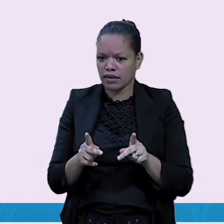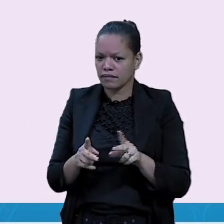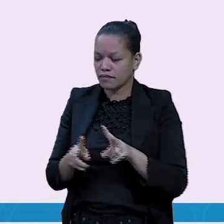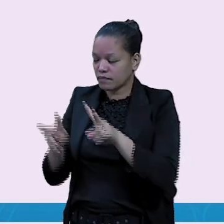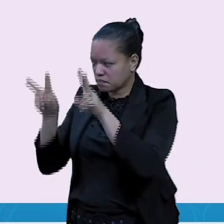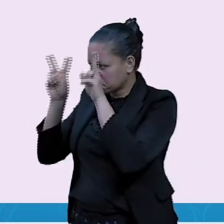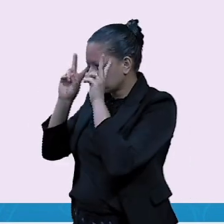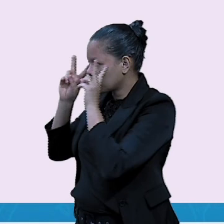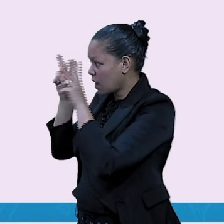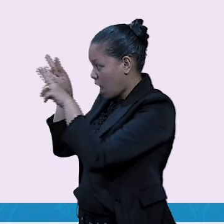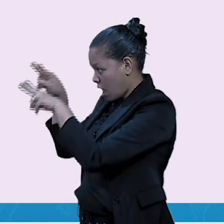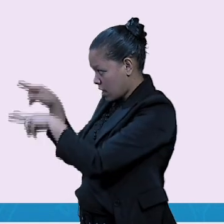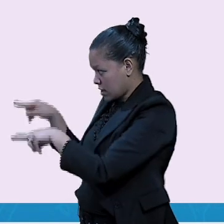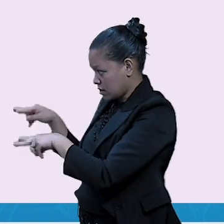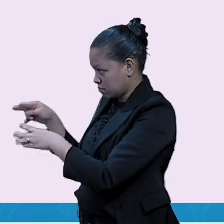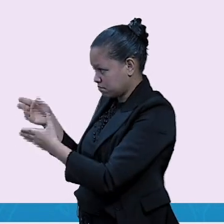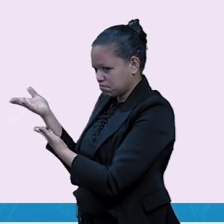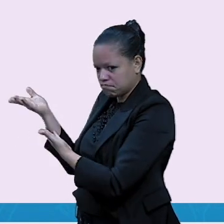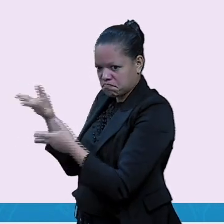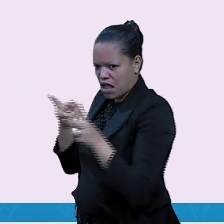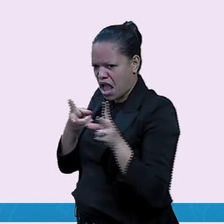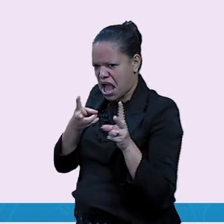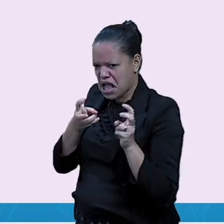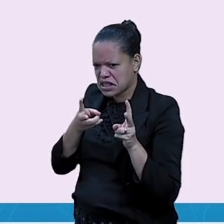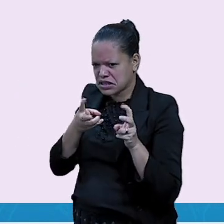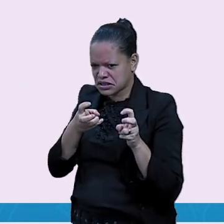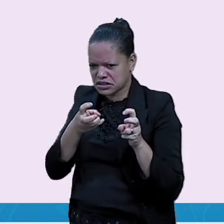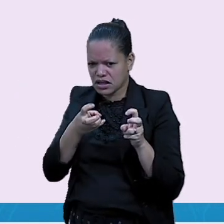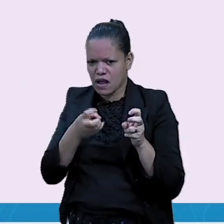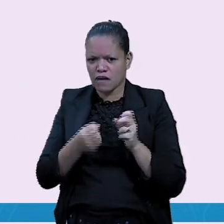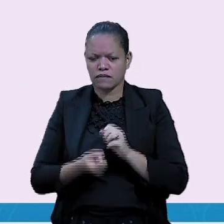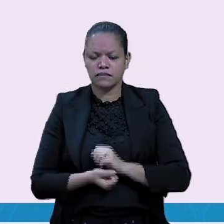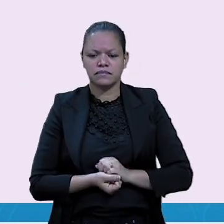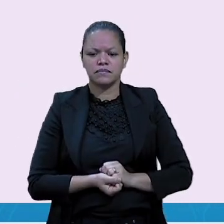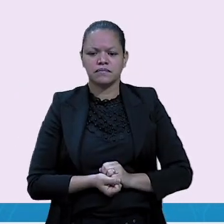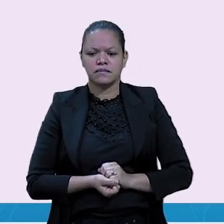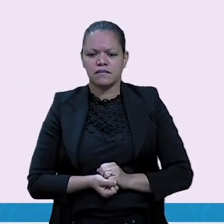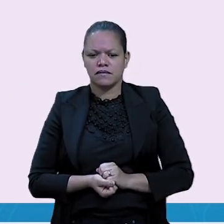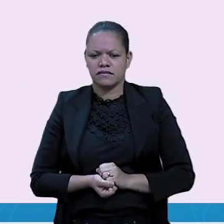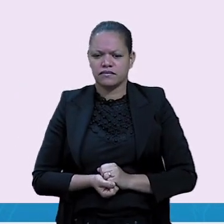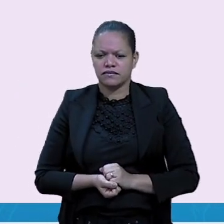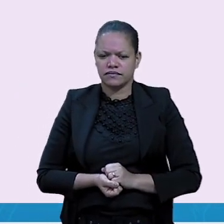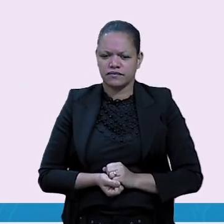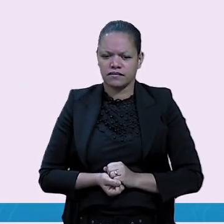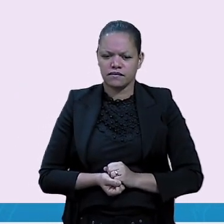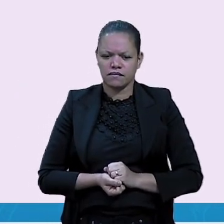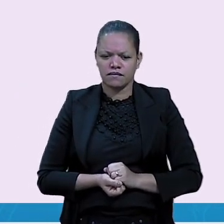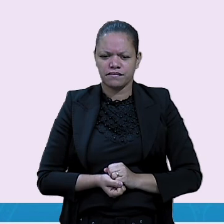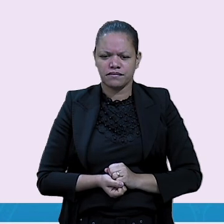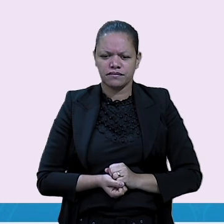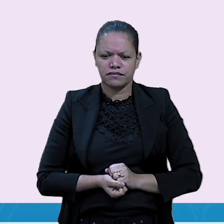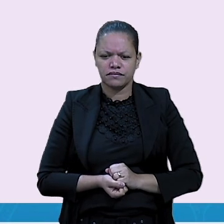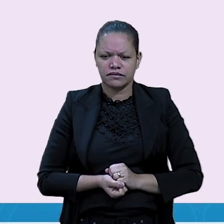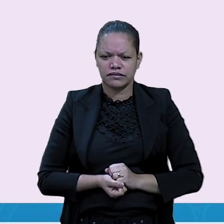ó. Deixa eu apagar para a gente fazer da caneta.